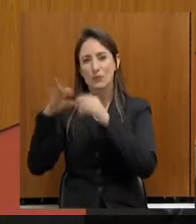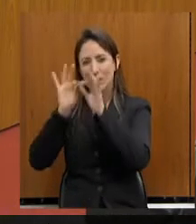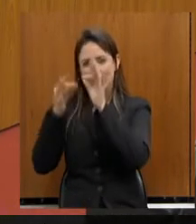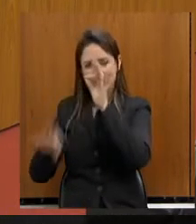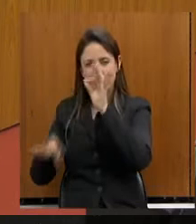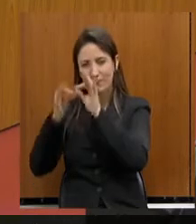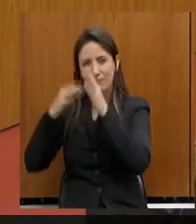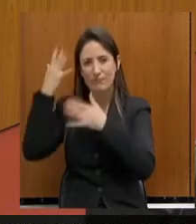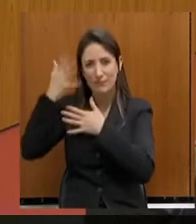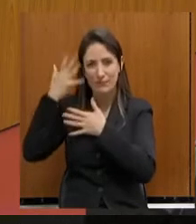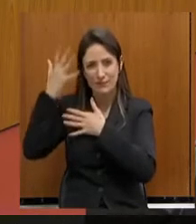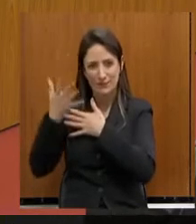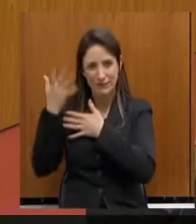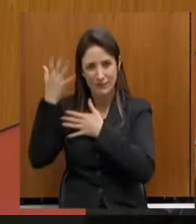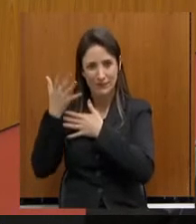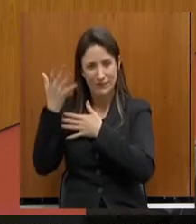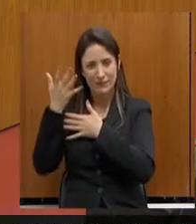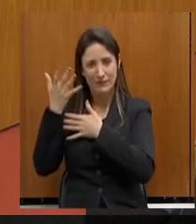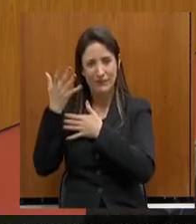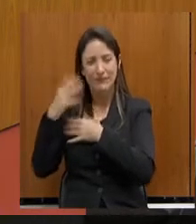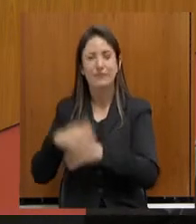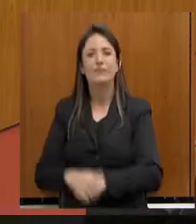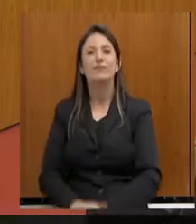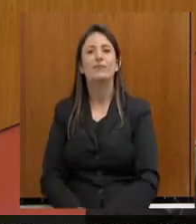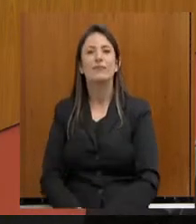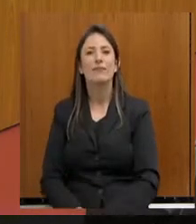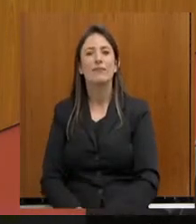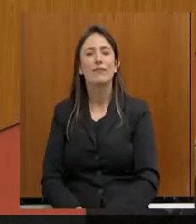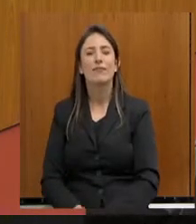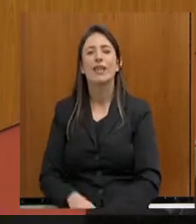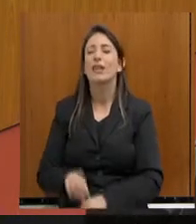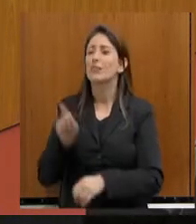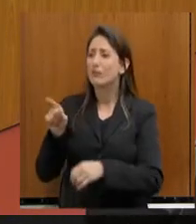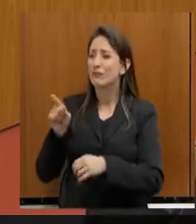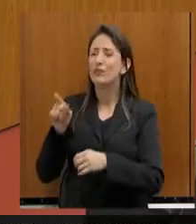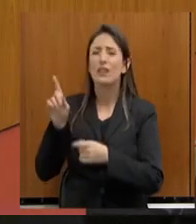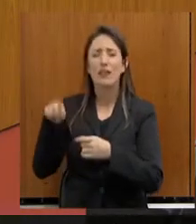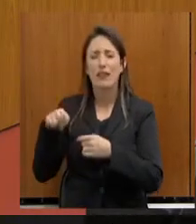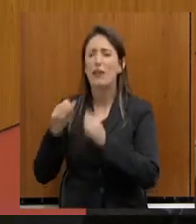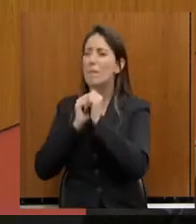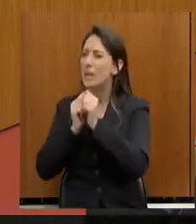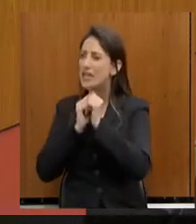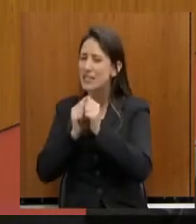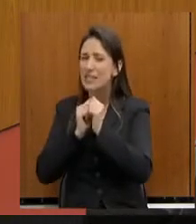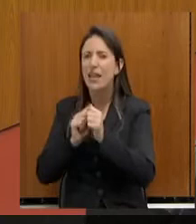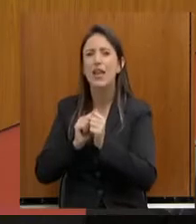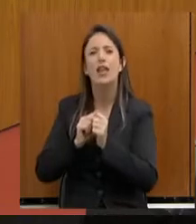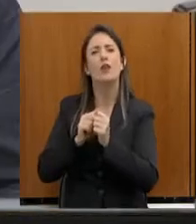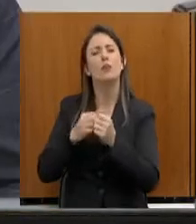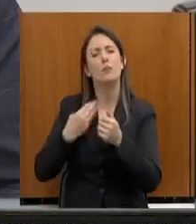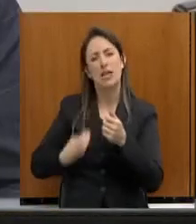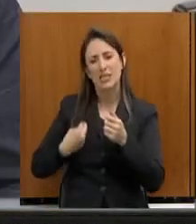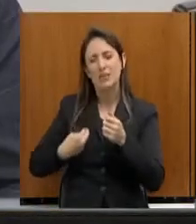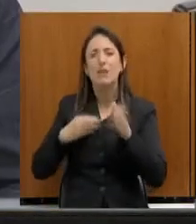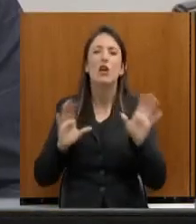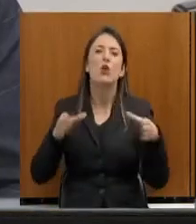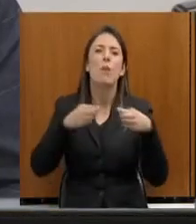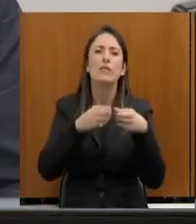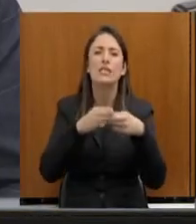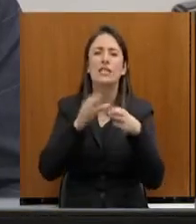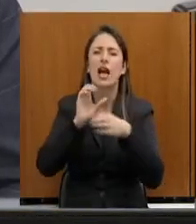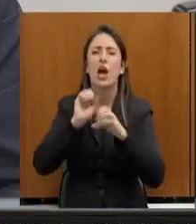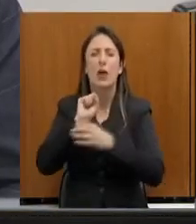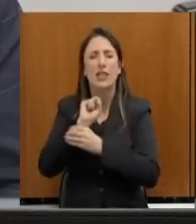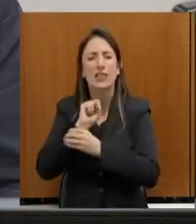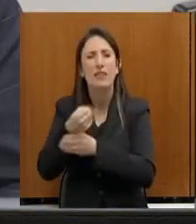para contribuições finais os internet tem sido um grande parceiro dessa combustão grande defensor do norte de